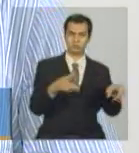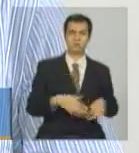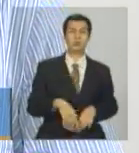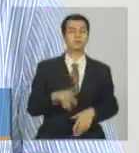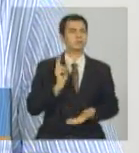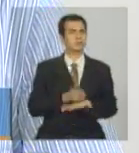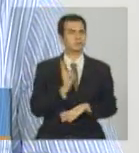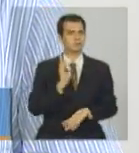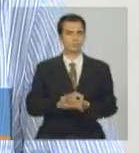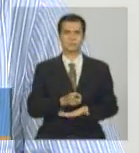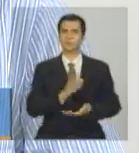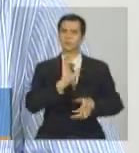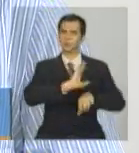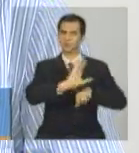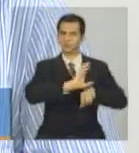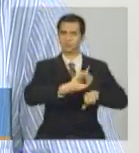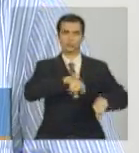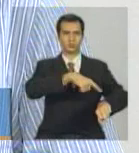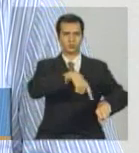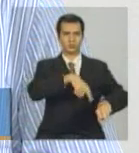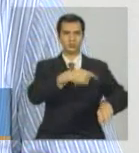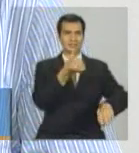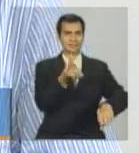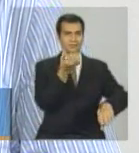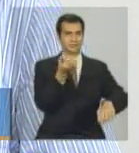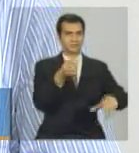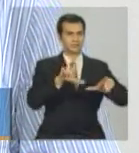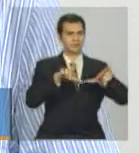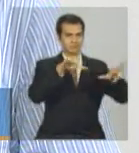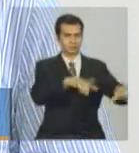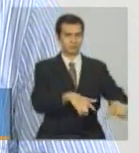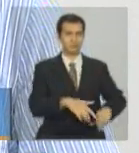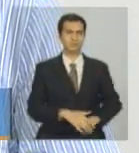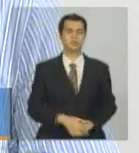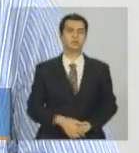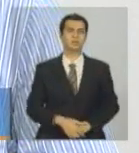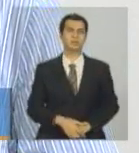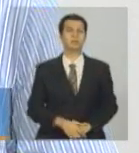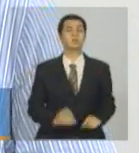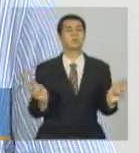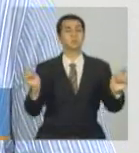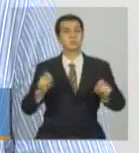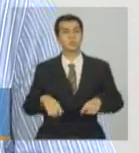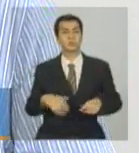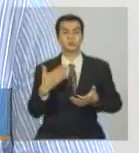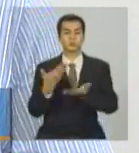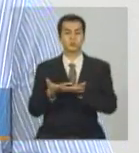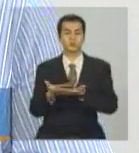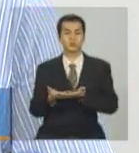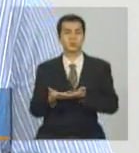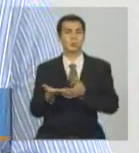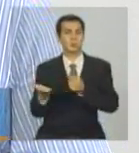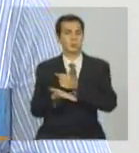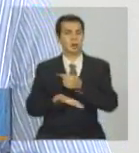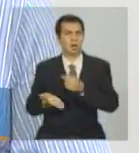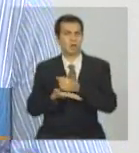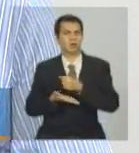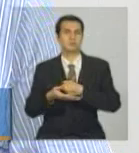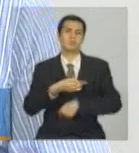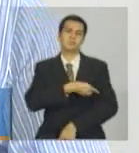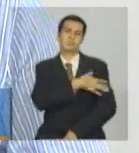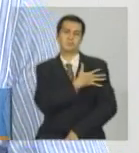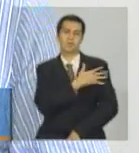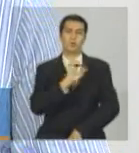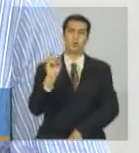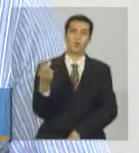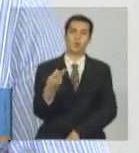horas, como o Miller destacou, com indicativo de uma escolaridade, uma determinada escolaridade mínima para cada curso, mas